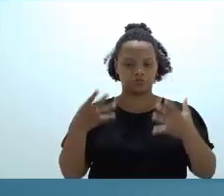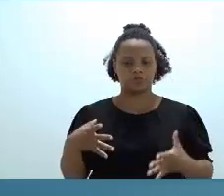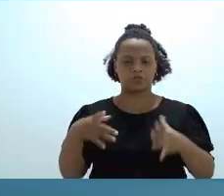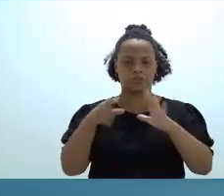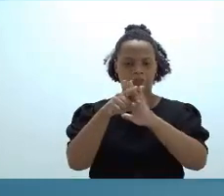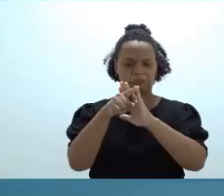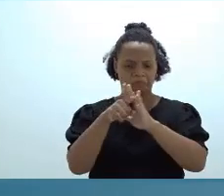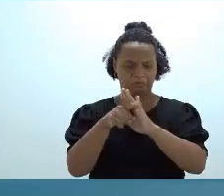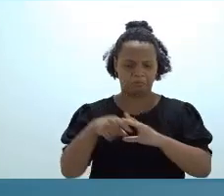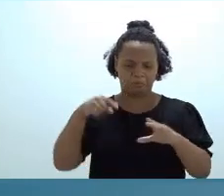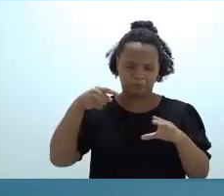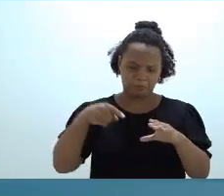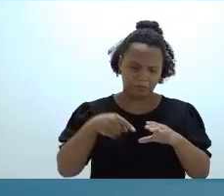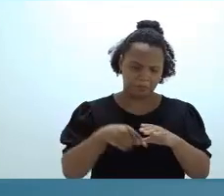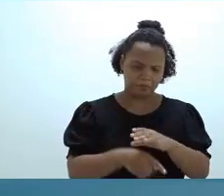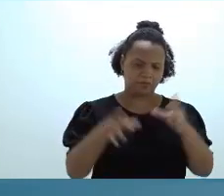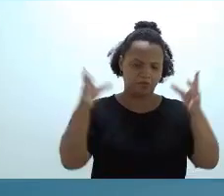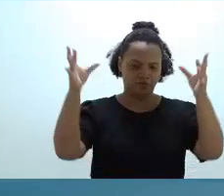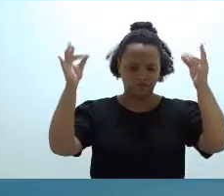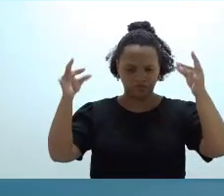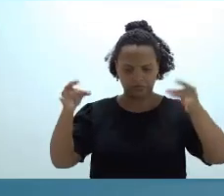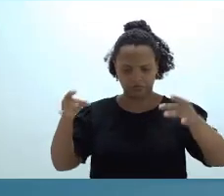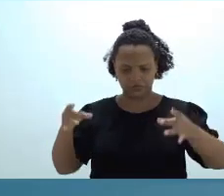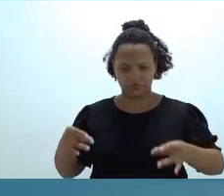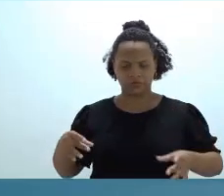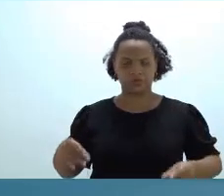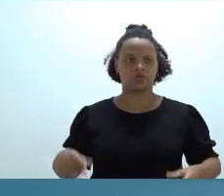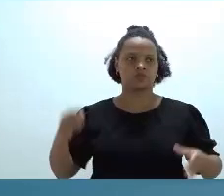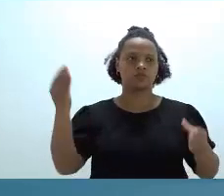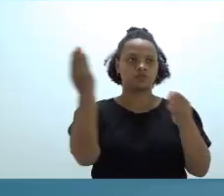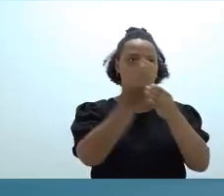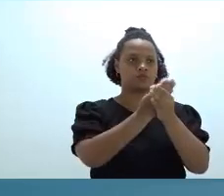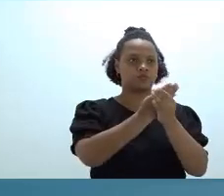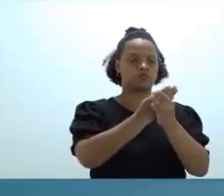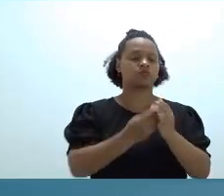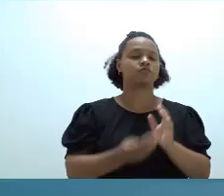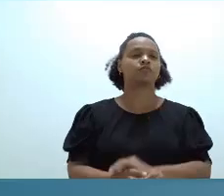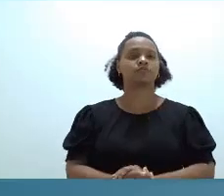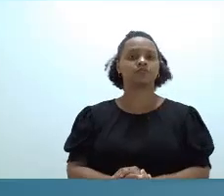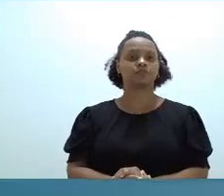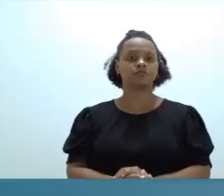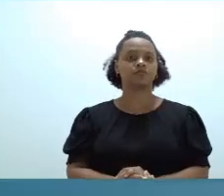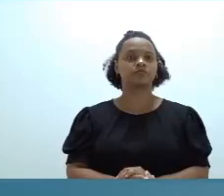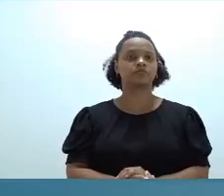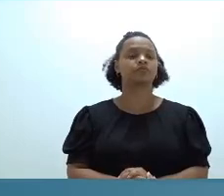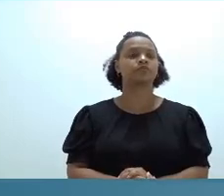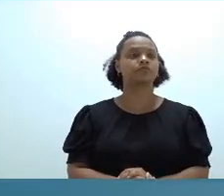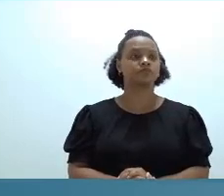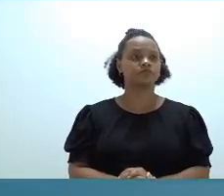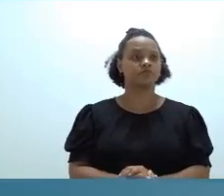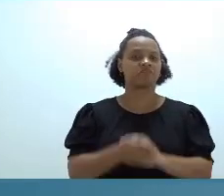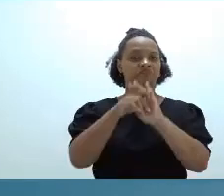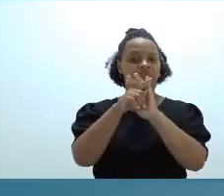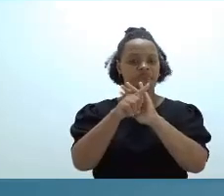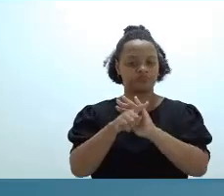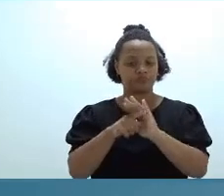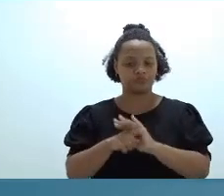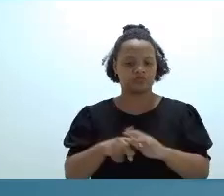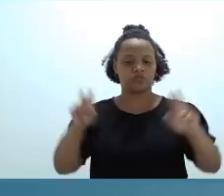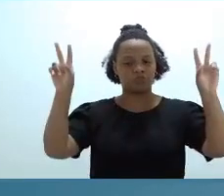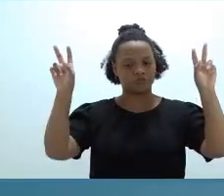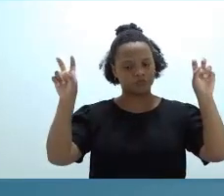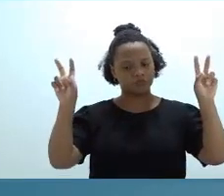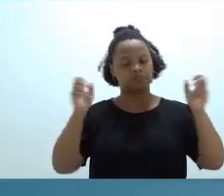eu não sou, no que diz respeito à questão. Explorou muito bem o